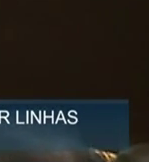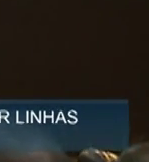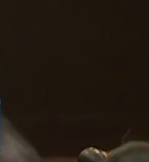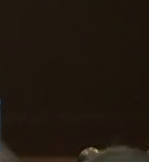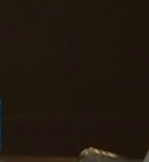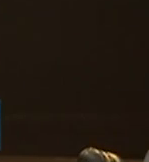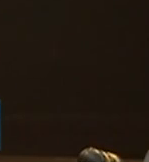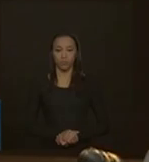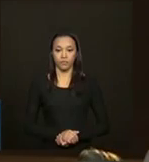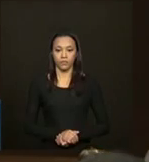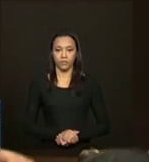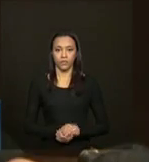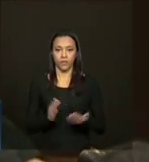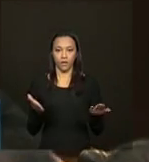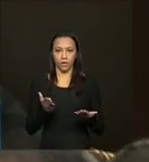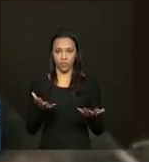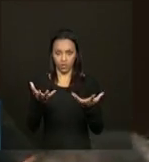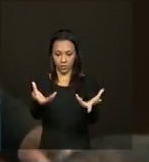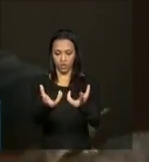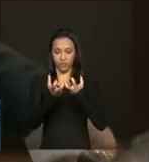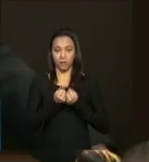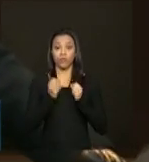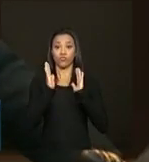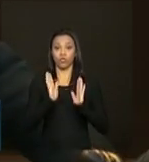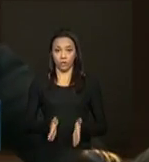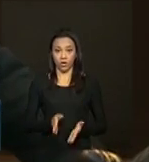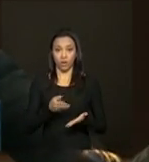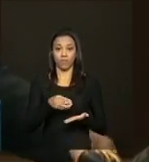abrir os envelopes na sequência de entrega dos mesmos.